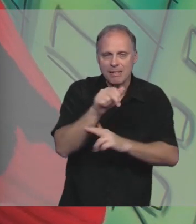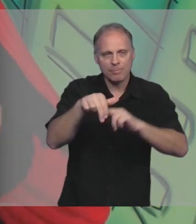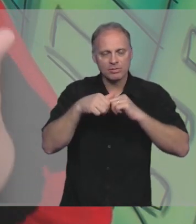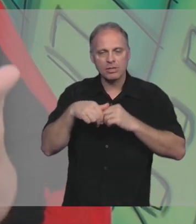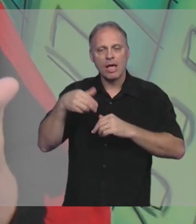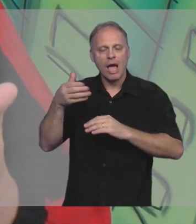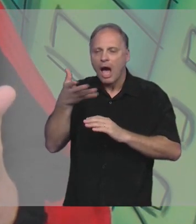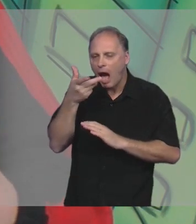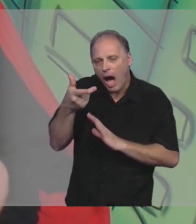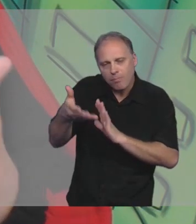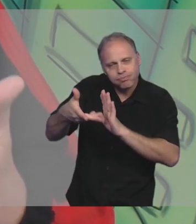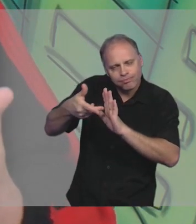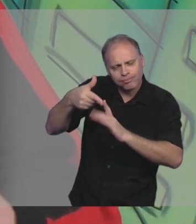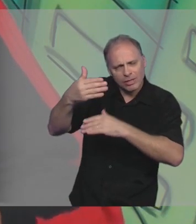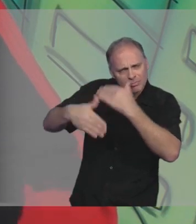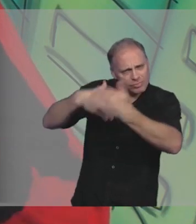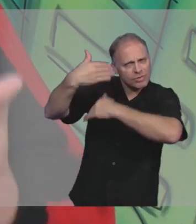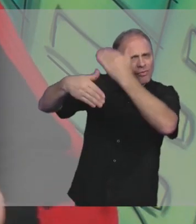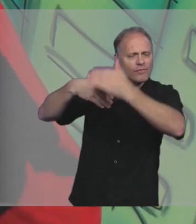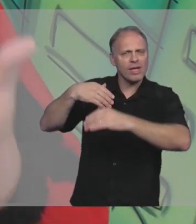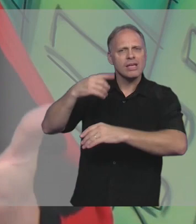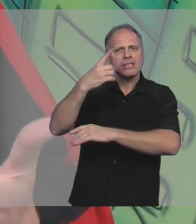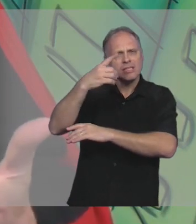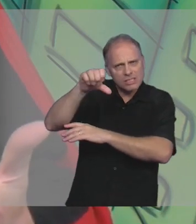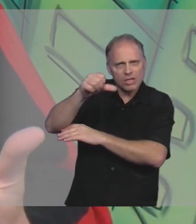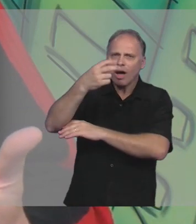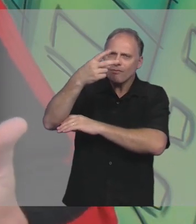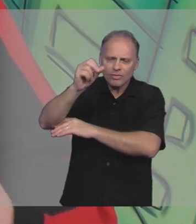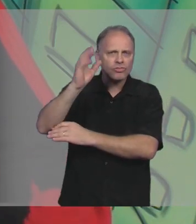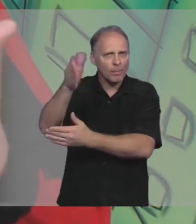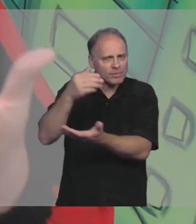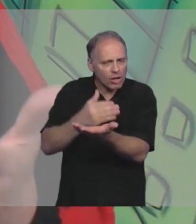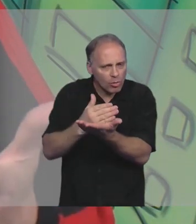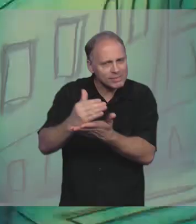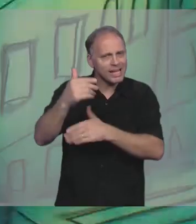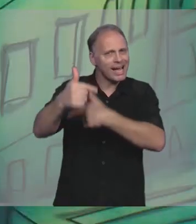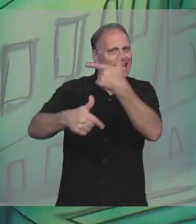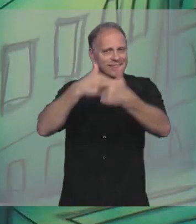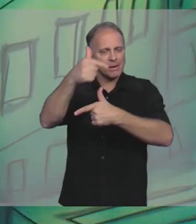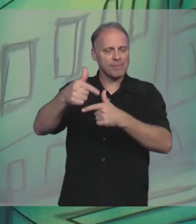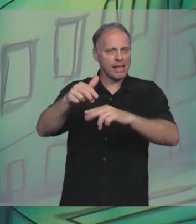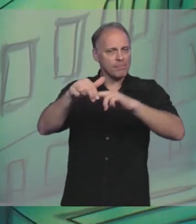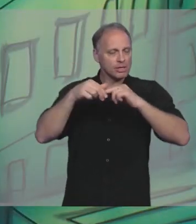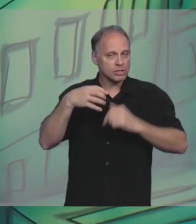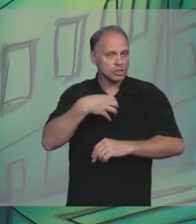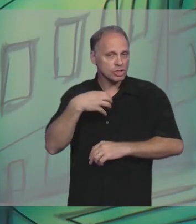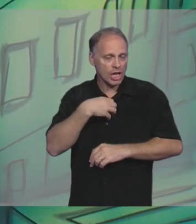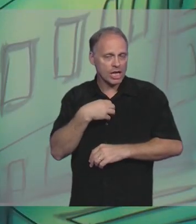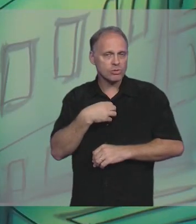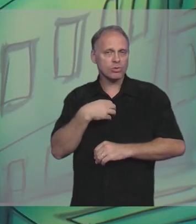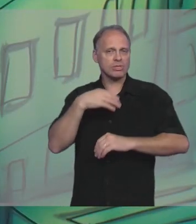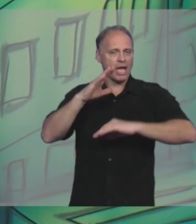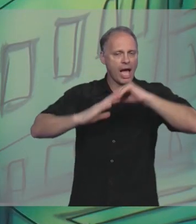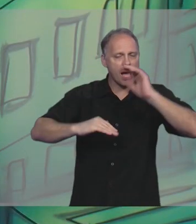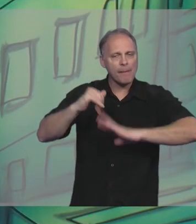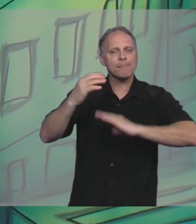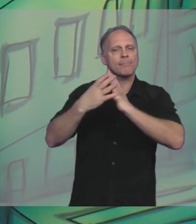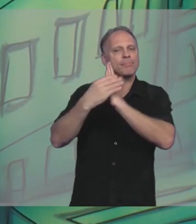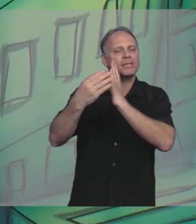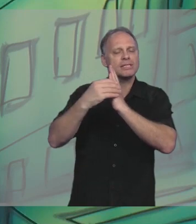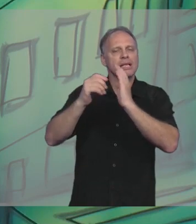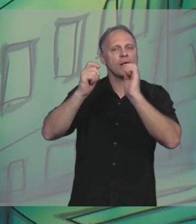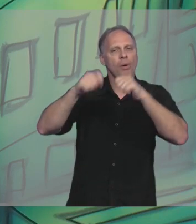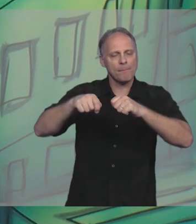aceleramento já em 2019 e 2020, já teria que começar a trabalhar de forma, por essa perspectiva de competências e habilidades. O que são